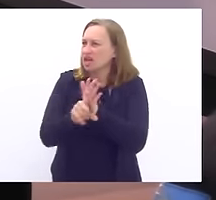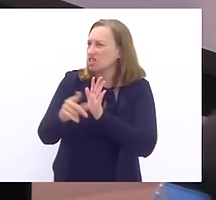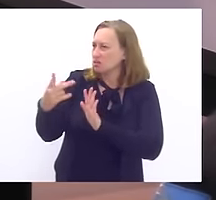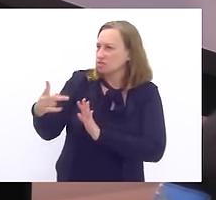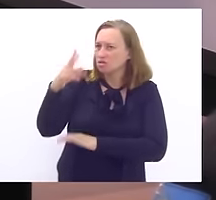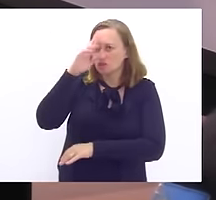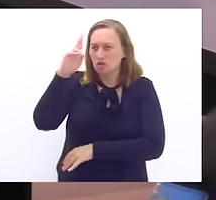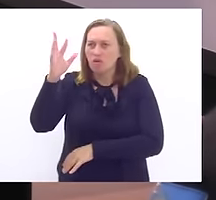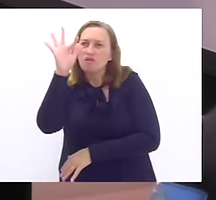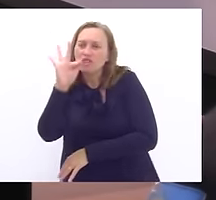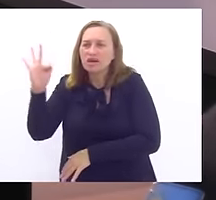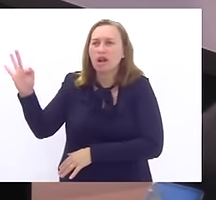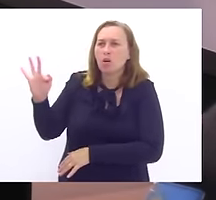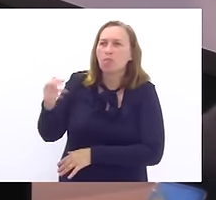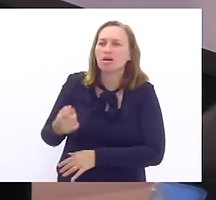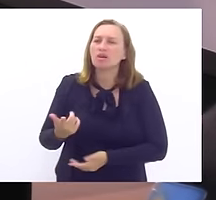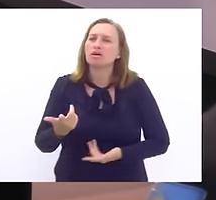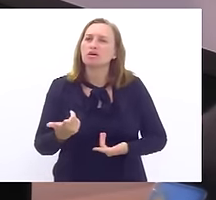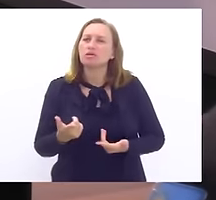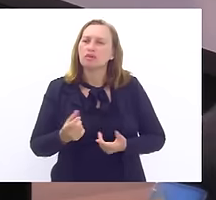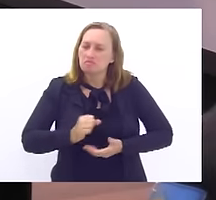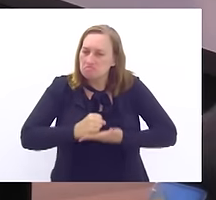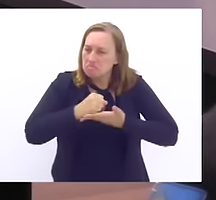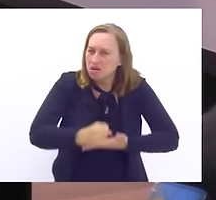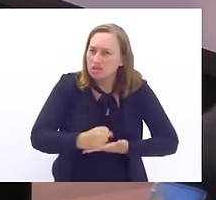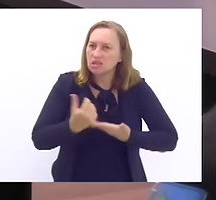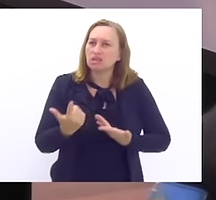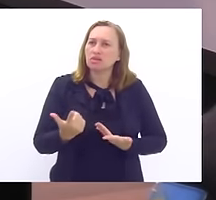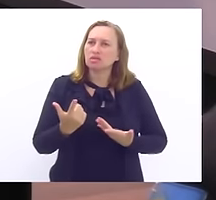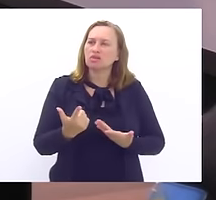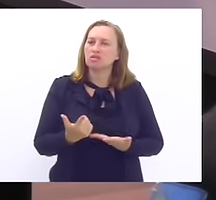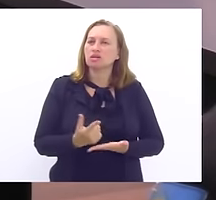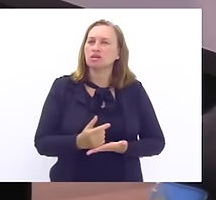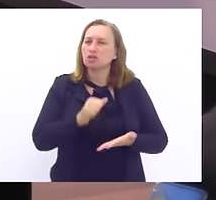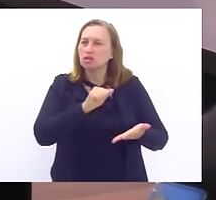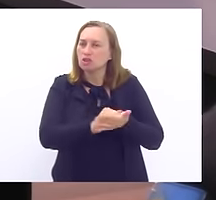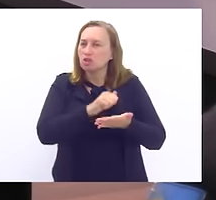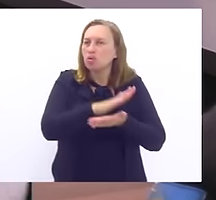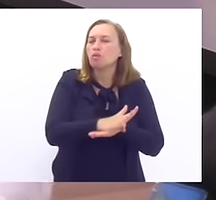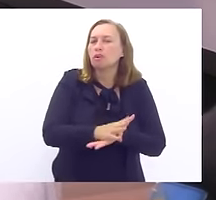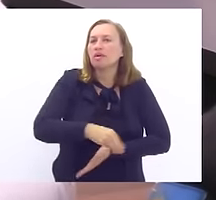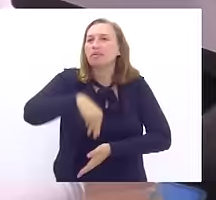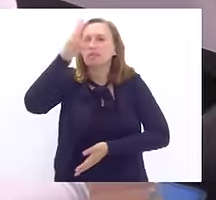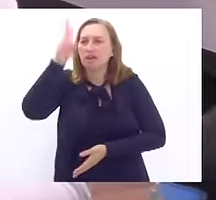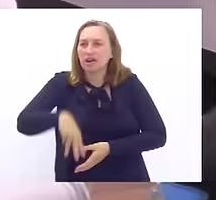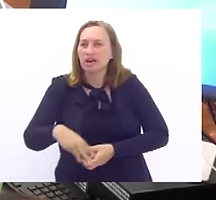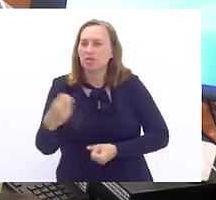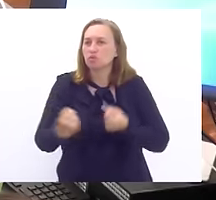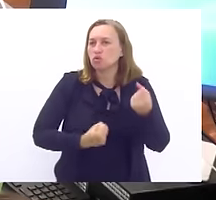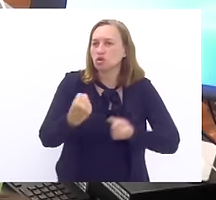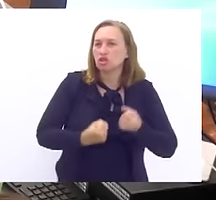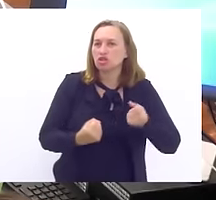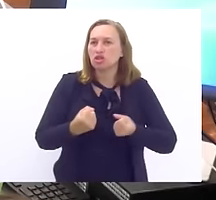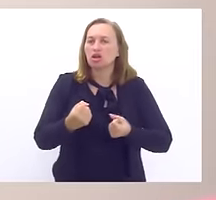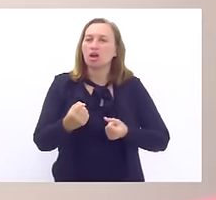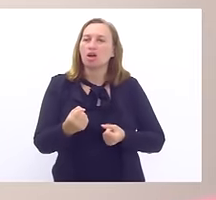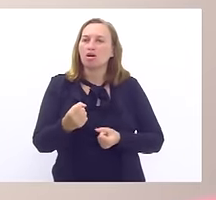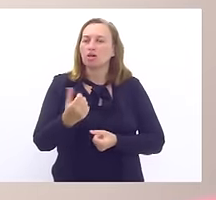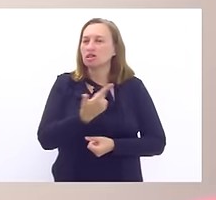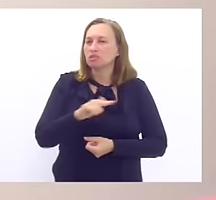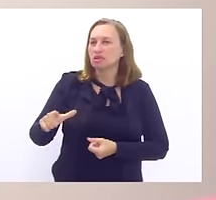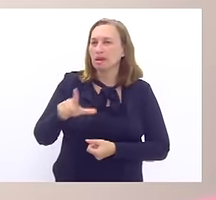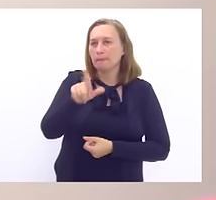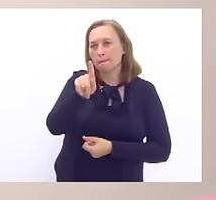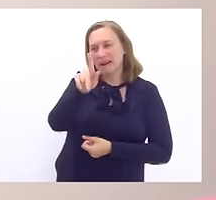federal veio para poder bater e veio pesado com pena de reclusão para quem anda com um veículo sem placa essas respostas são importantes Dr